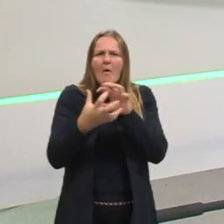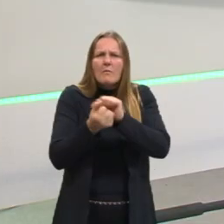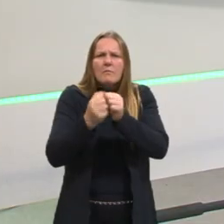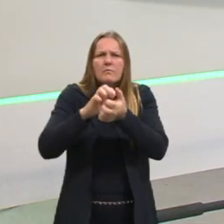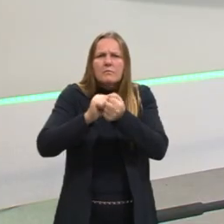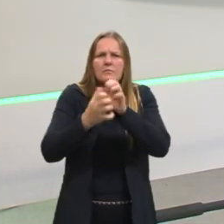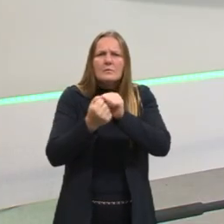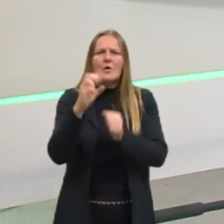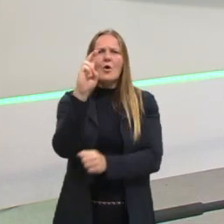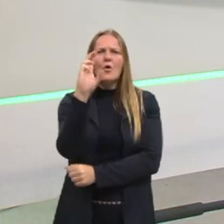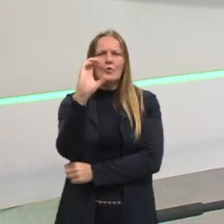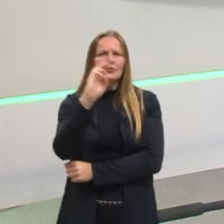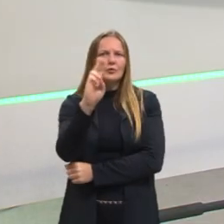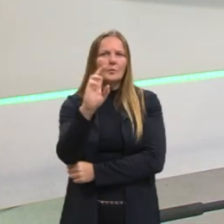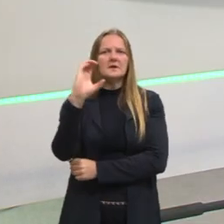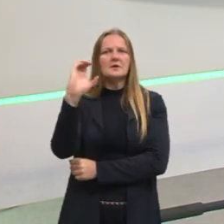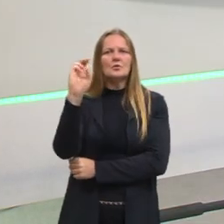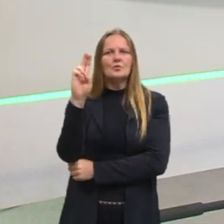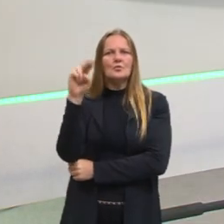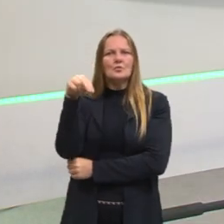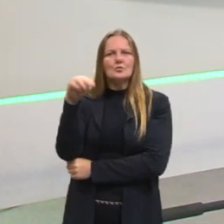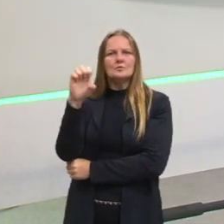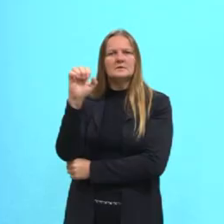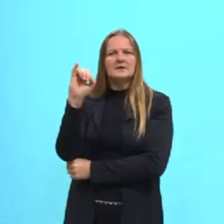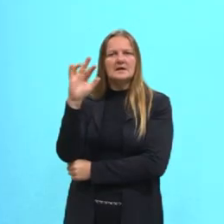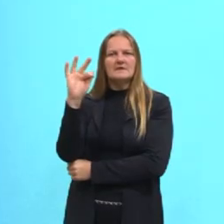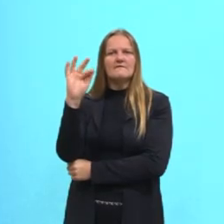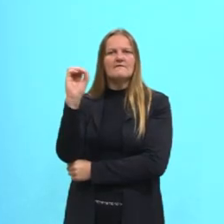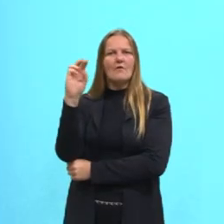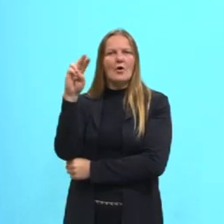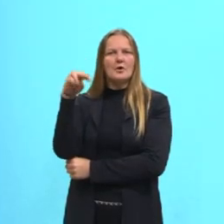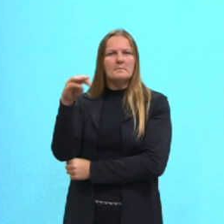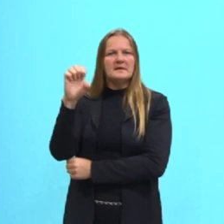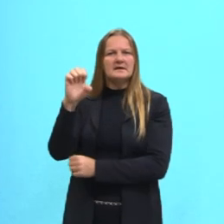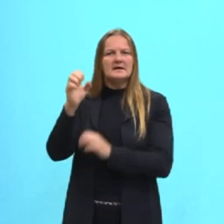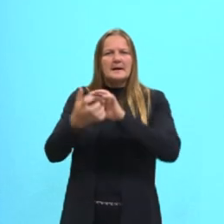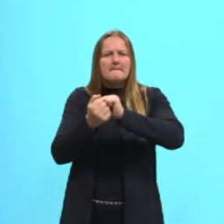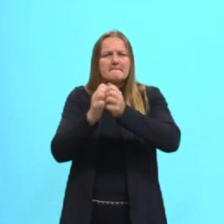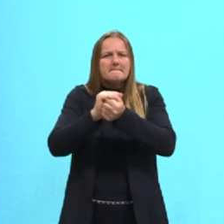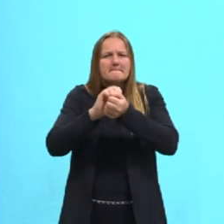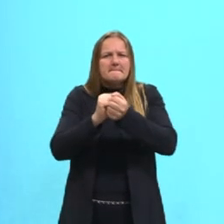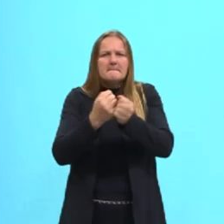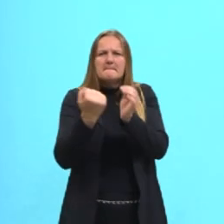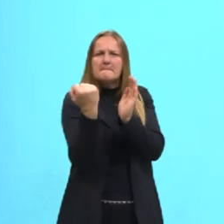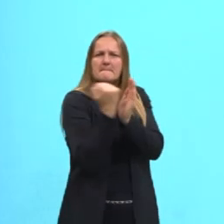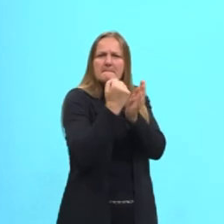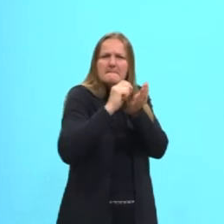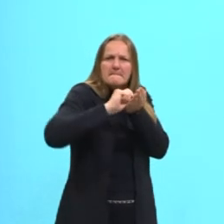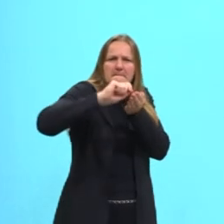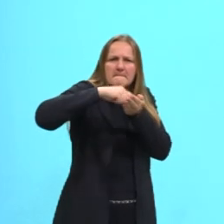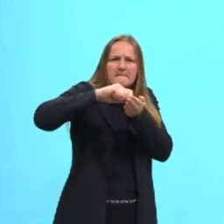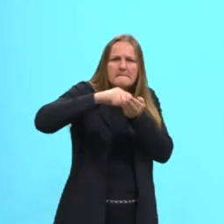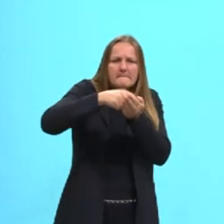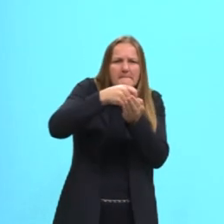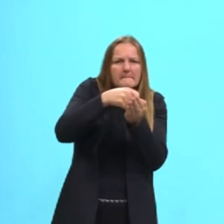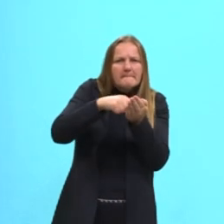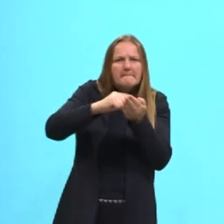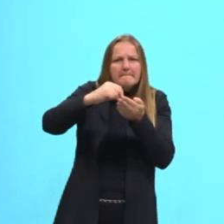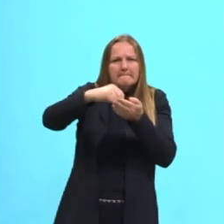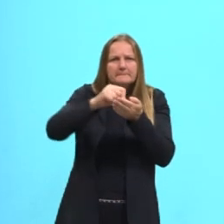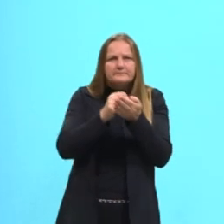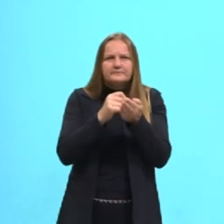recebe esse nome justamente por ser uma escrita de marcada Talhada né a partir de